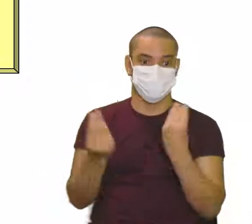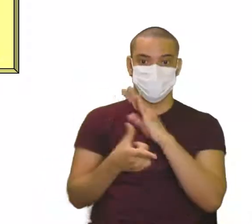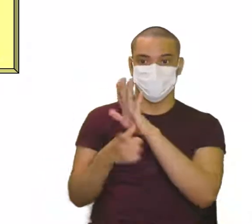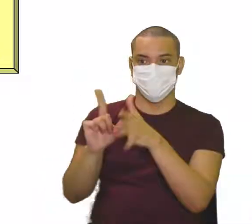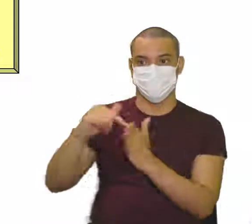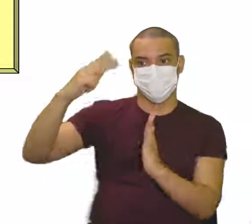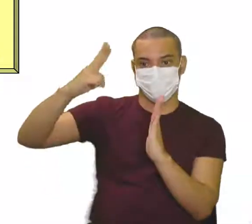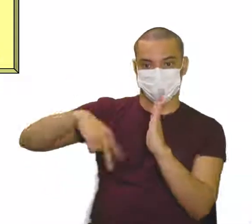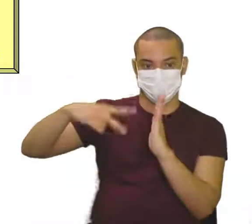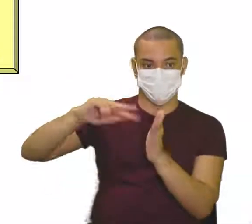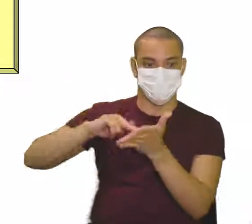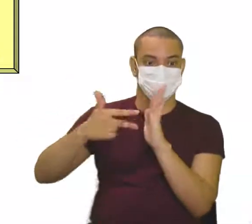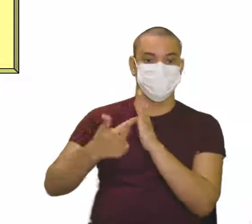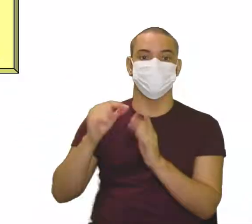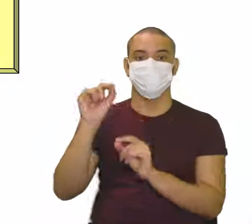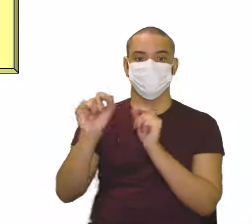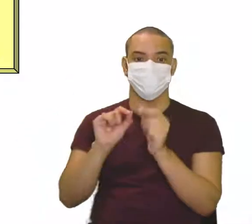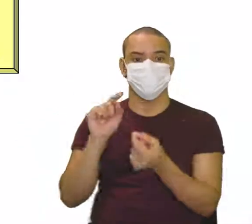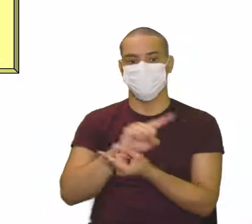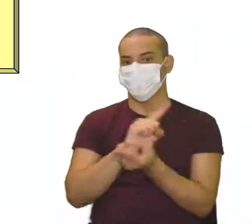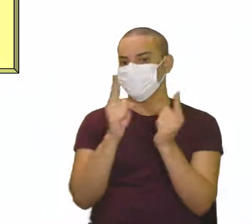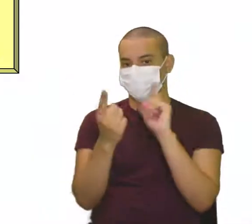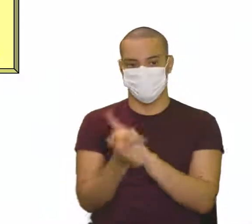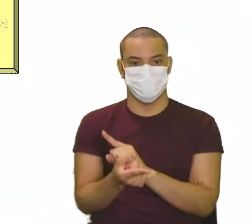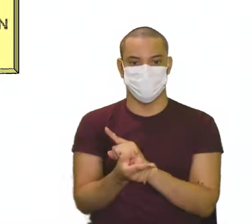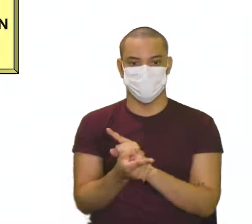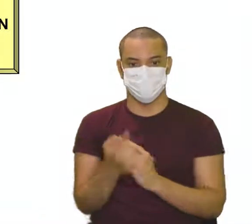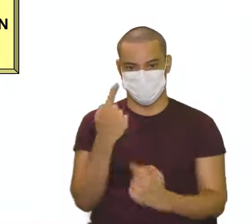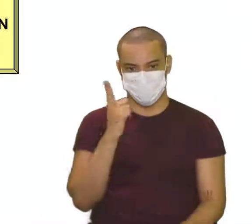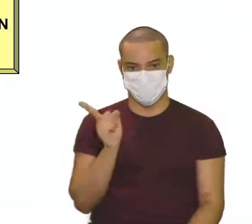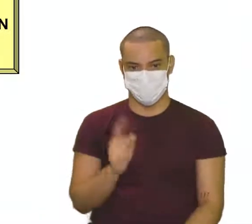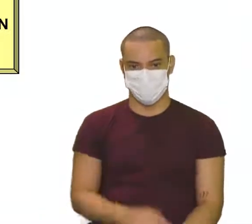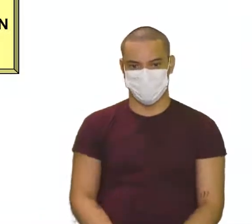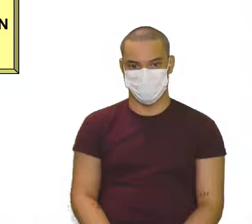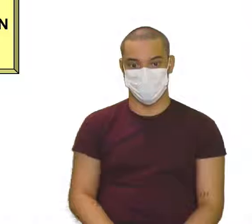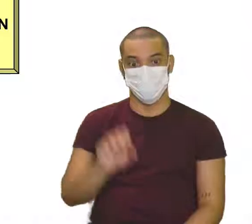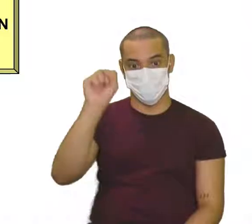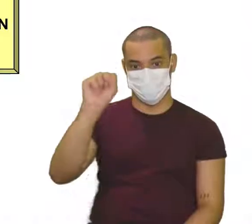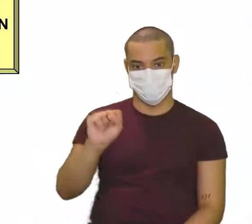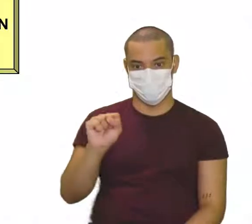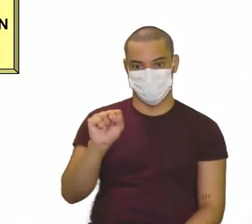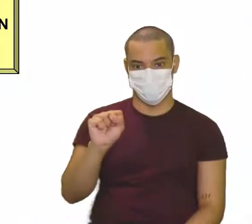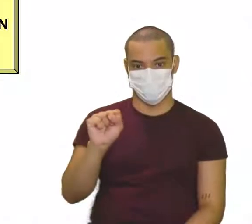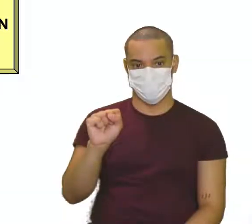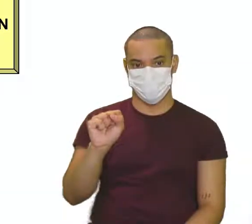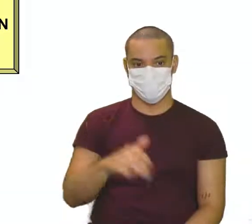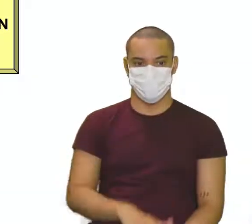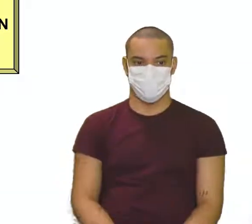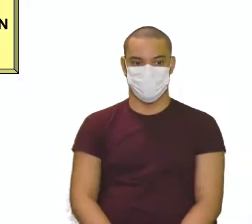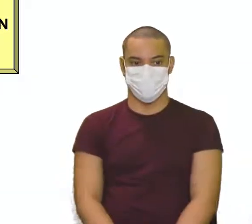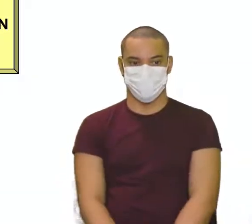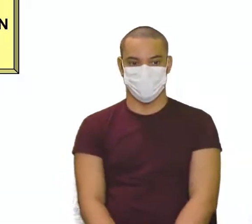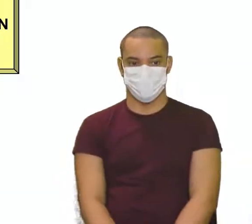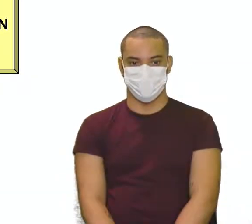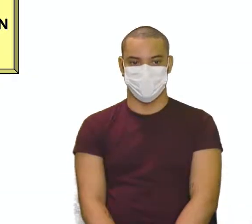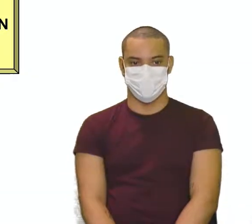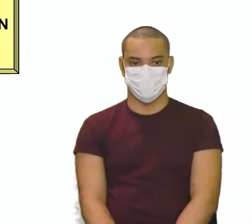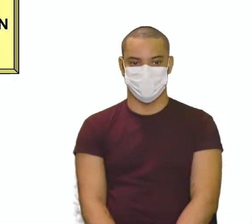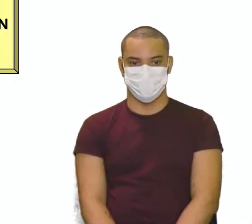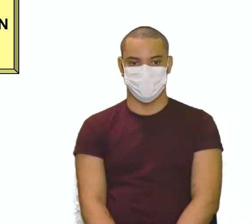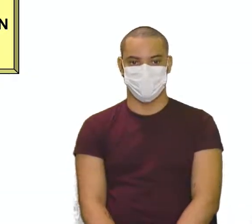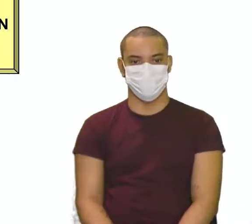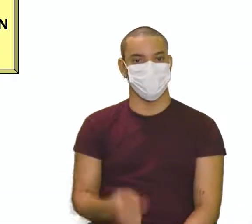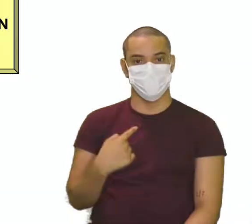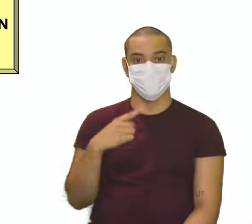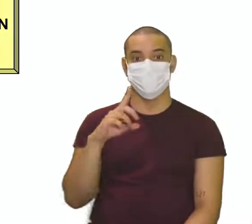ali, vai acontecer o quê? O contrário. Olha só, se liga lá, ó. Tá vendo? Então, o que aconteceu aqui? O